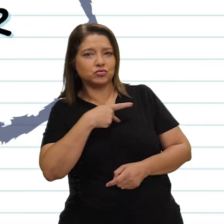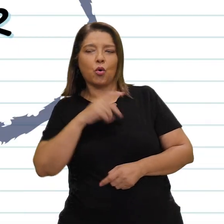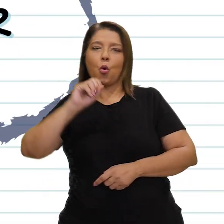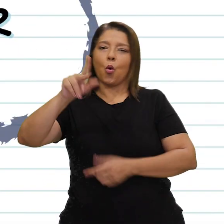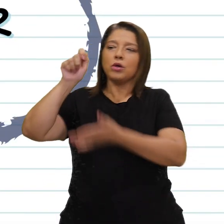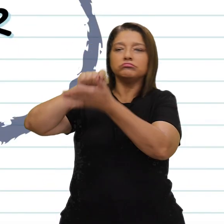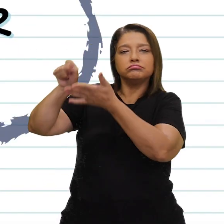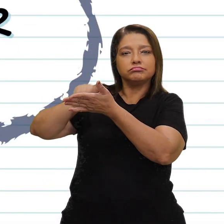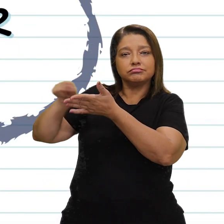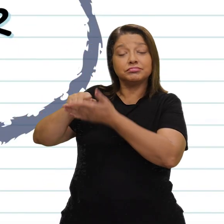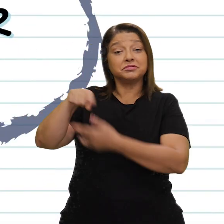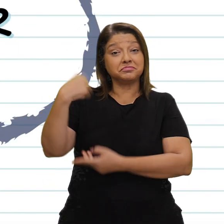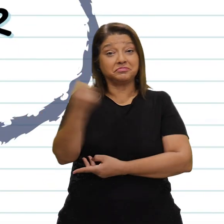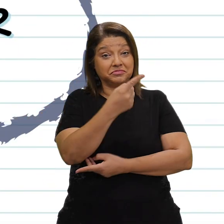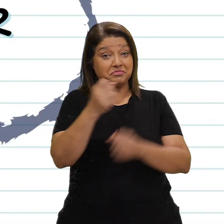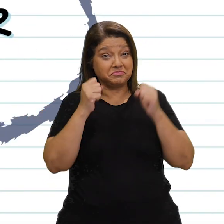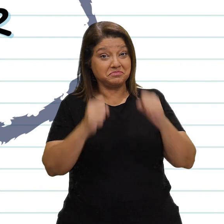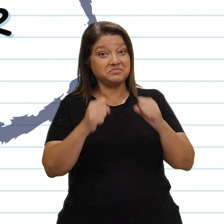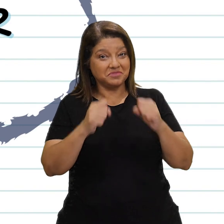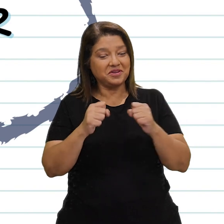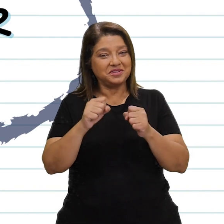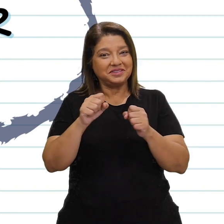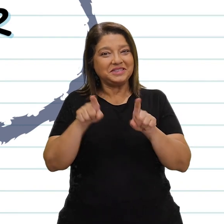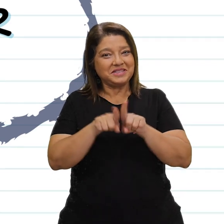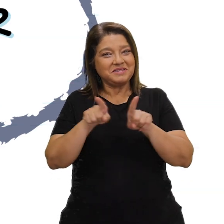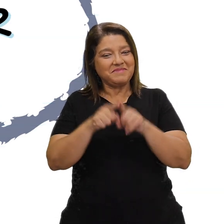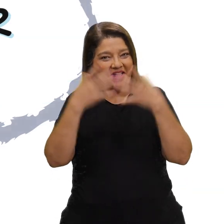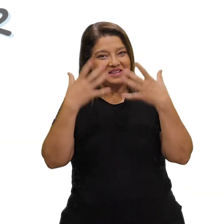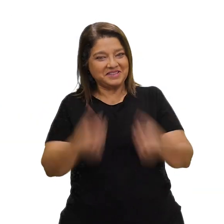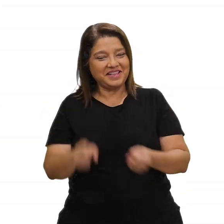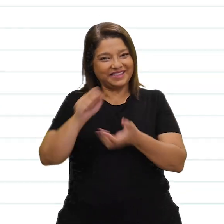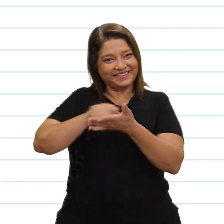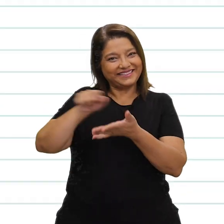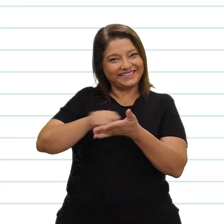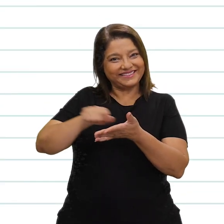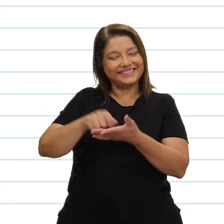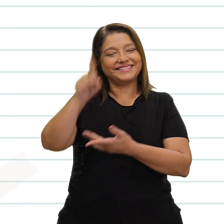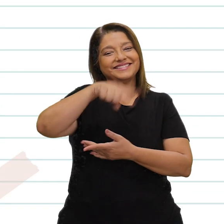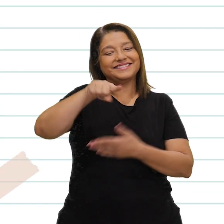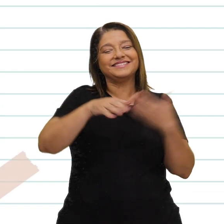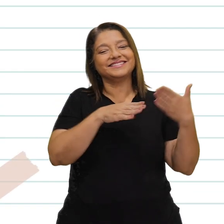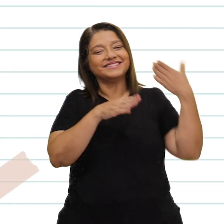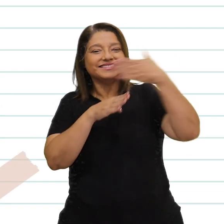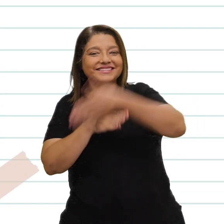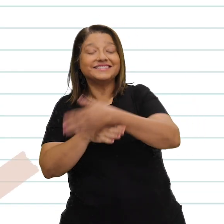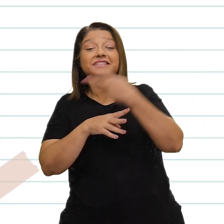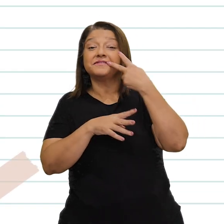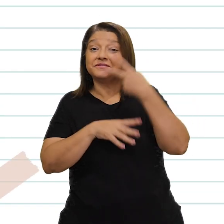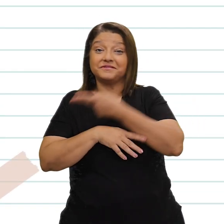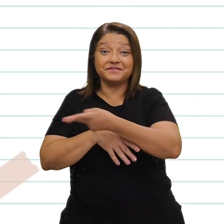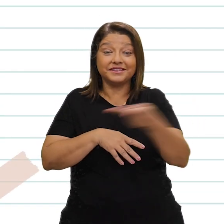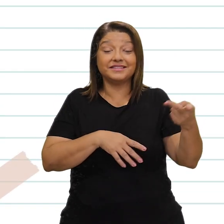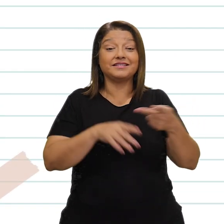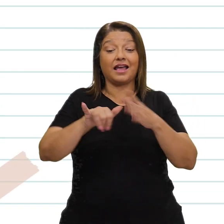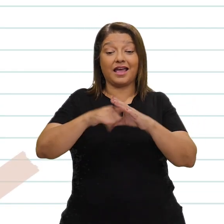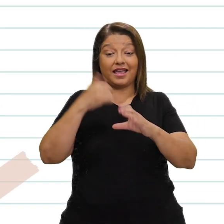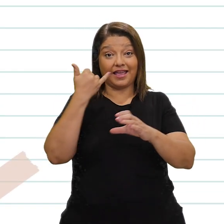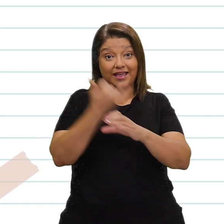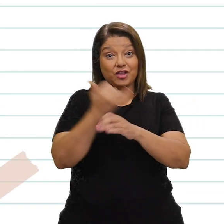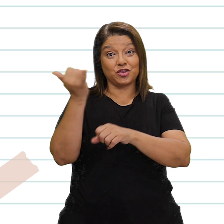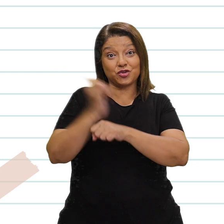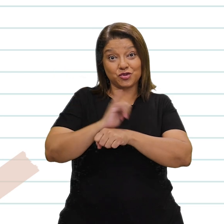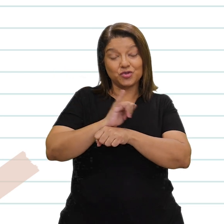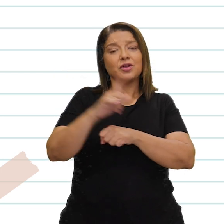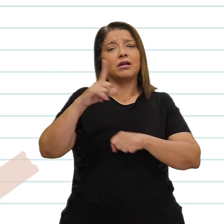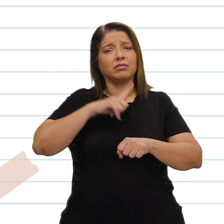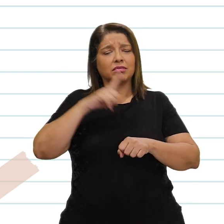ficcional, vamos escrever um diário? Não deixem de visitar o nosso canal no YouTube, onde você encontra estes